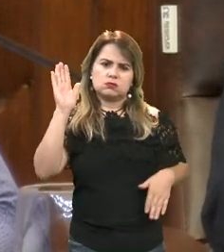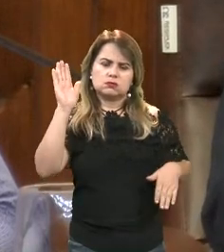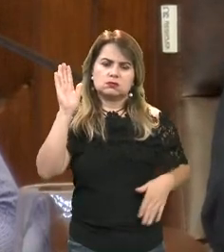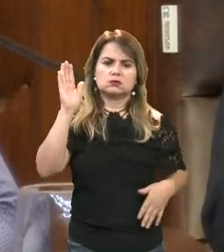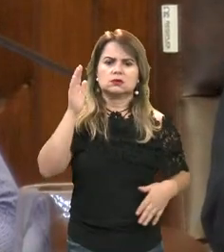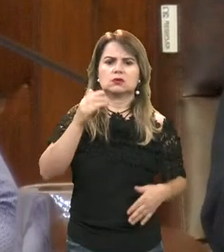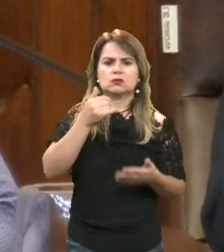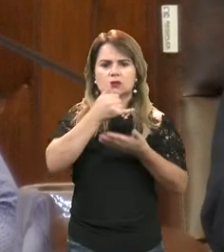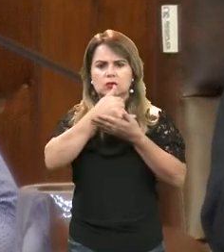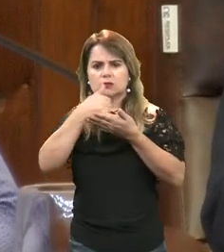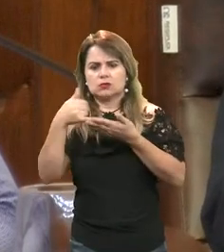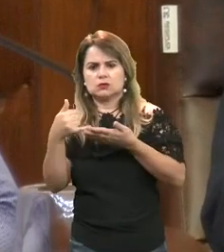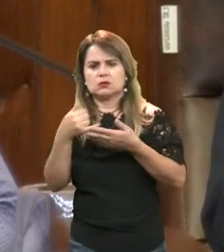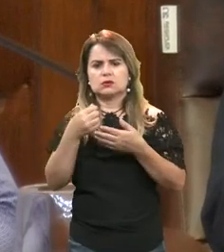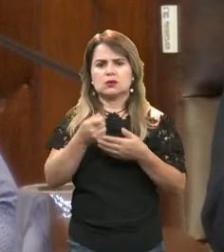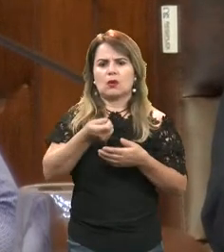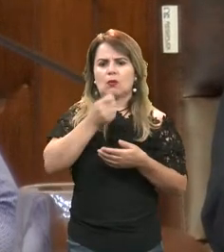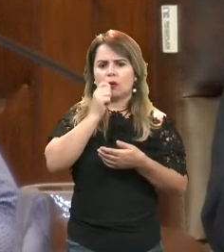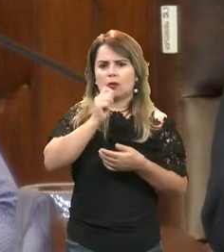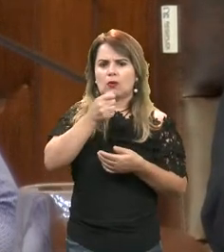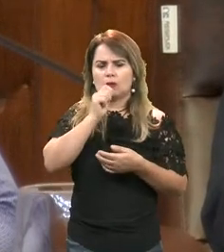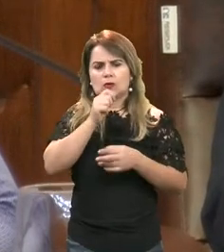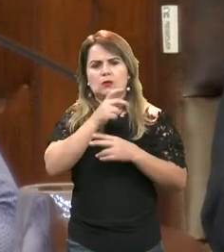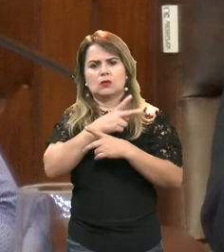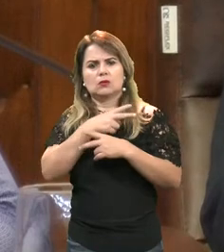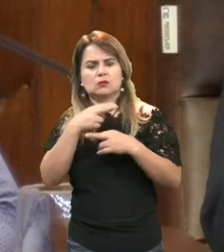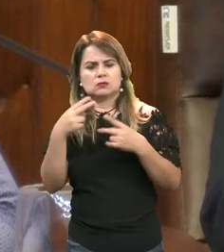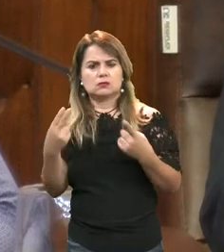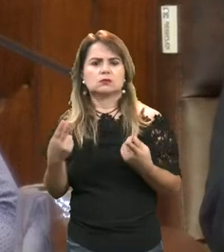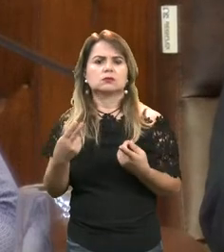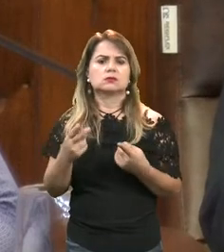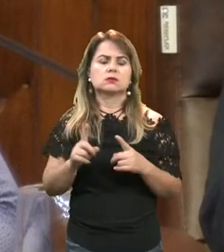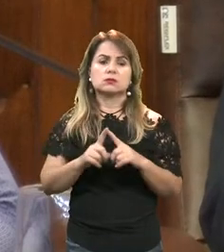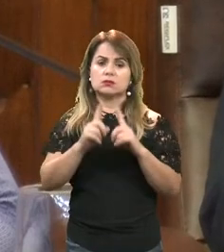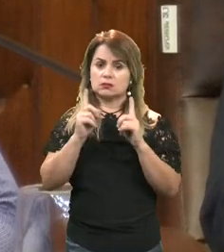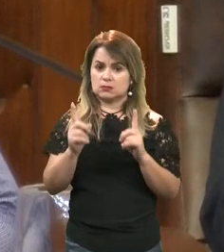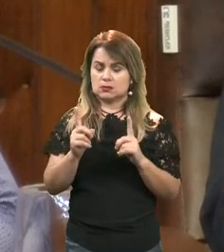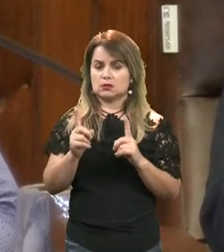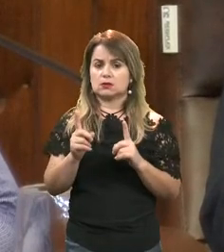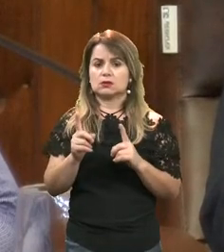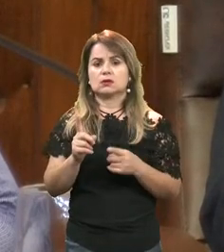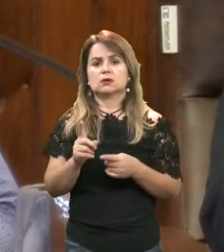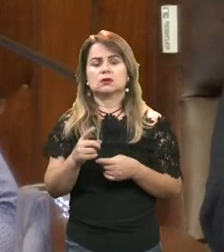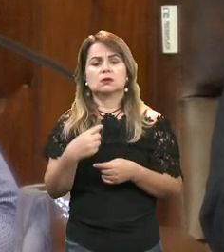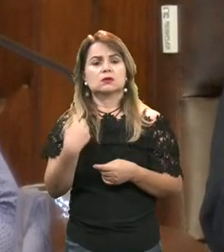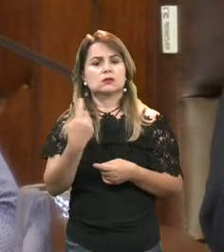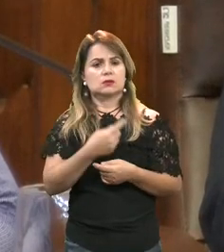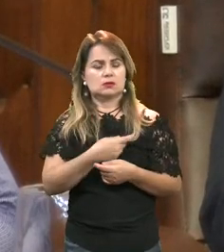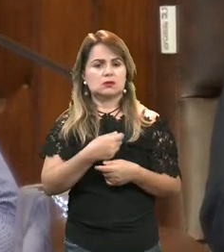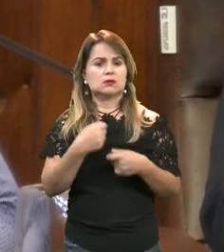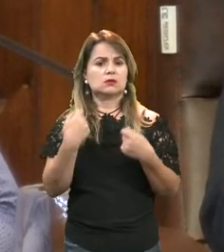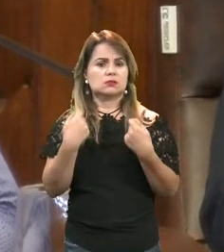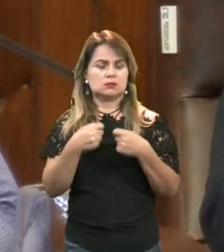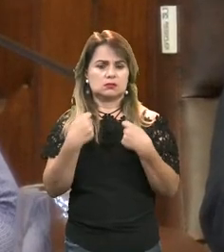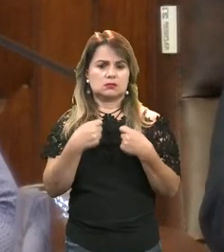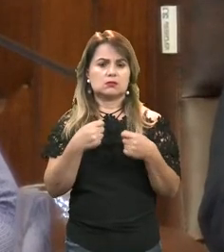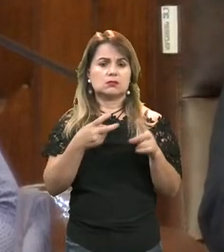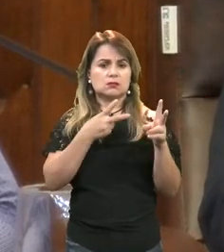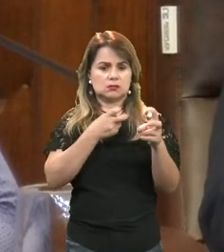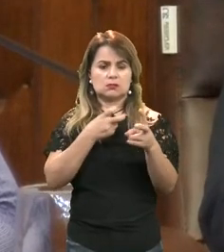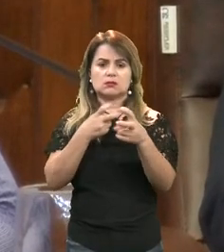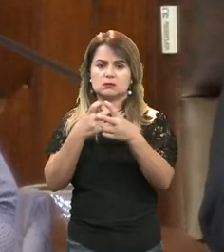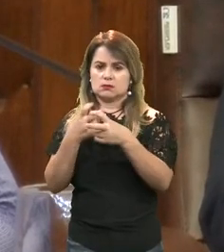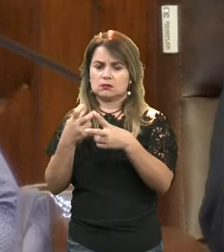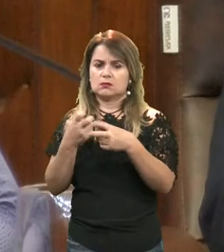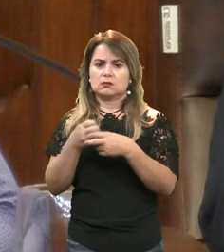vício que seu uso na forma de entretenimento pode causar. Mas não podemos ser hipócritas ou ignorantes